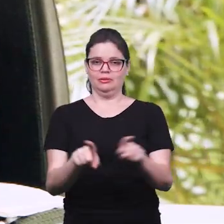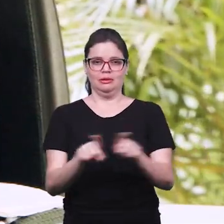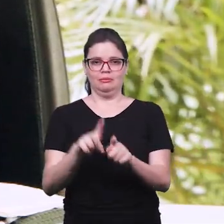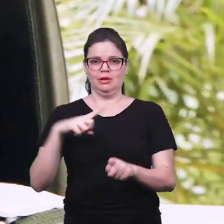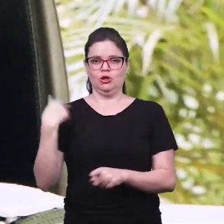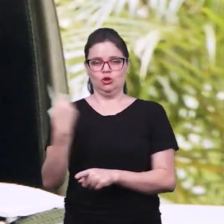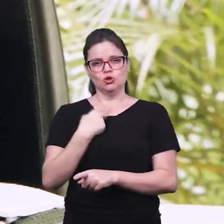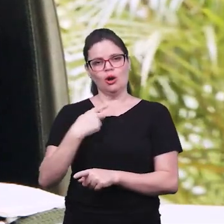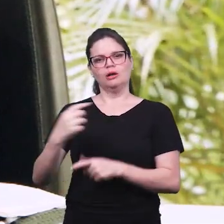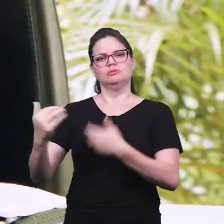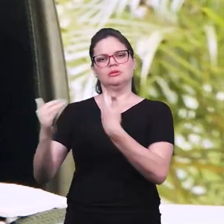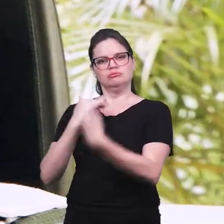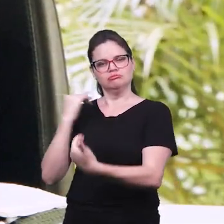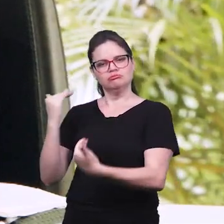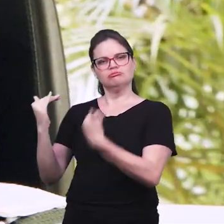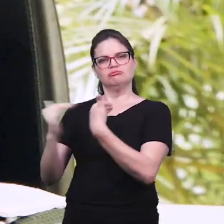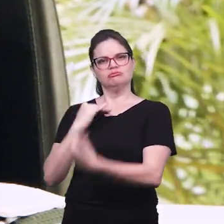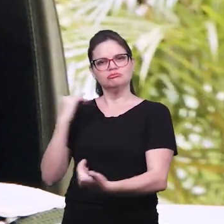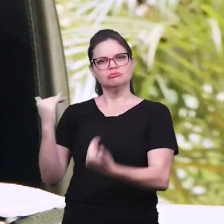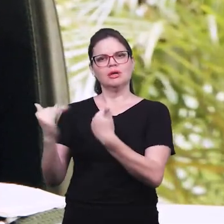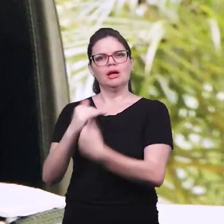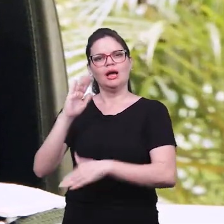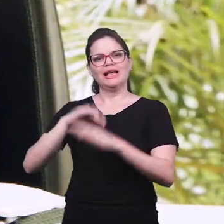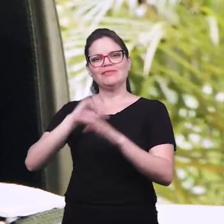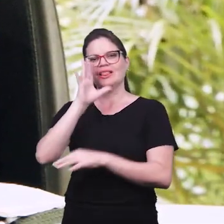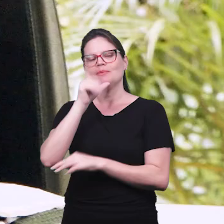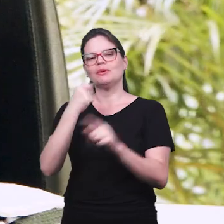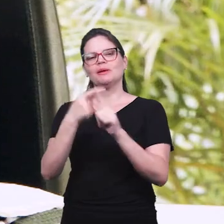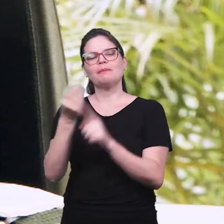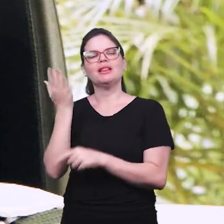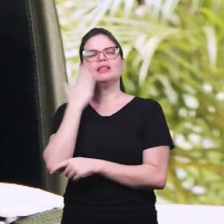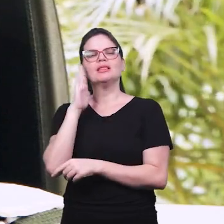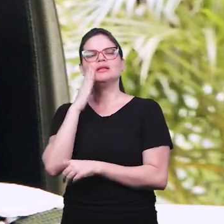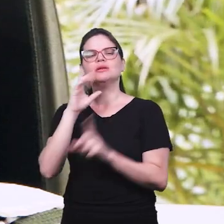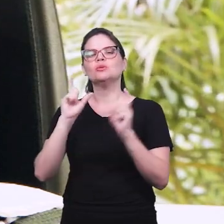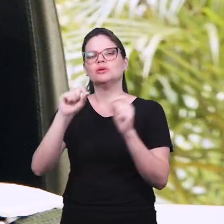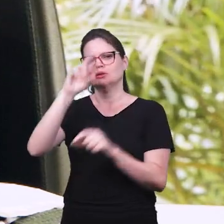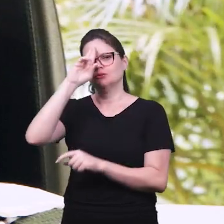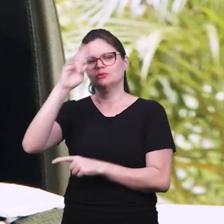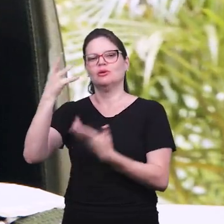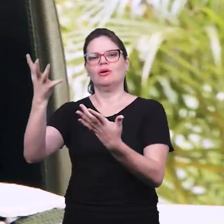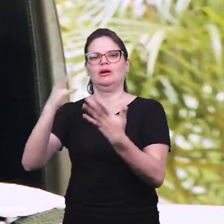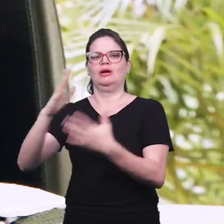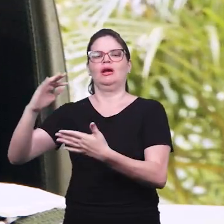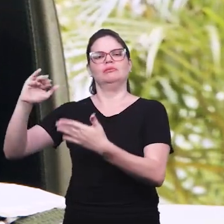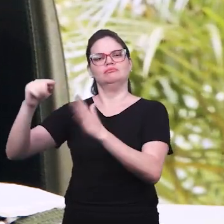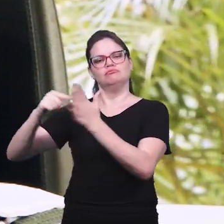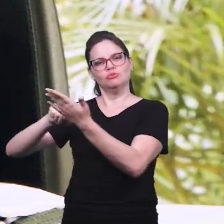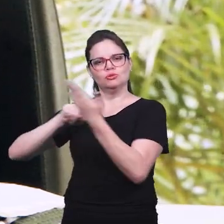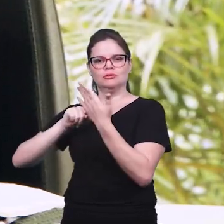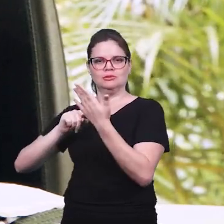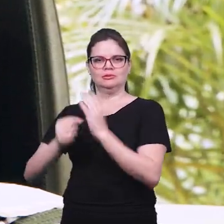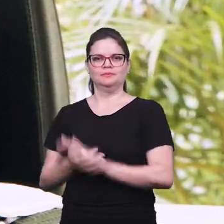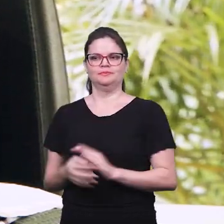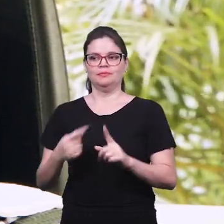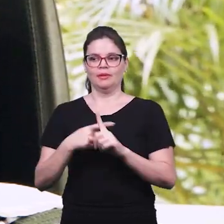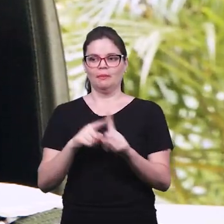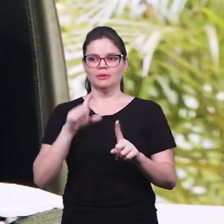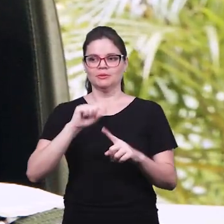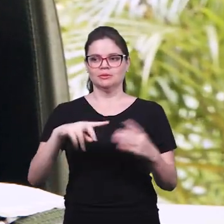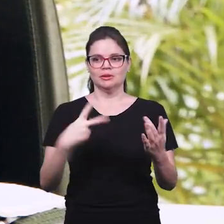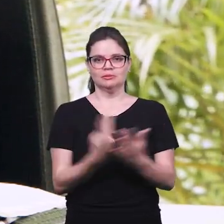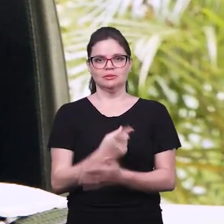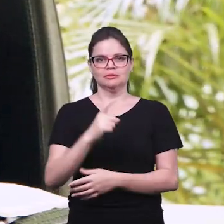moldando para entender o que Ele quer das nossas vidas. Né? Nós vemos que após a Terra Prometida, depois de 40 anos rodando